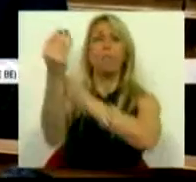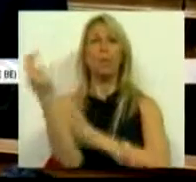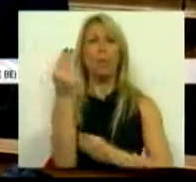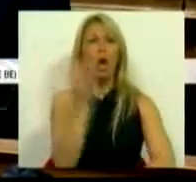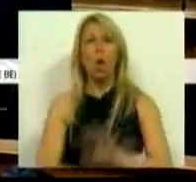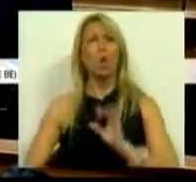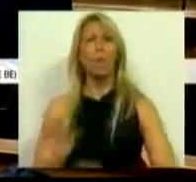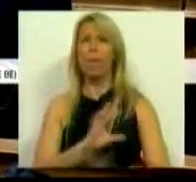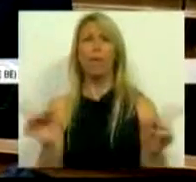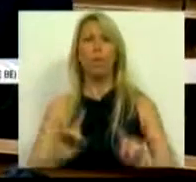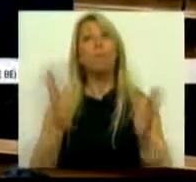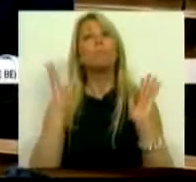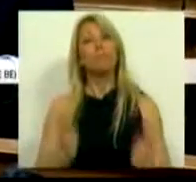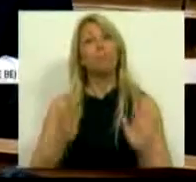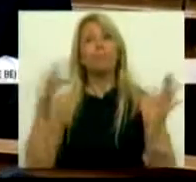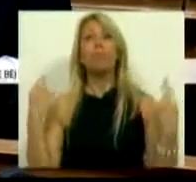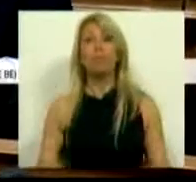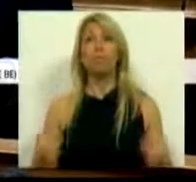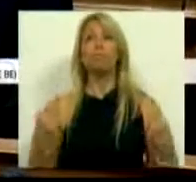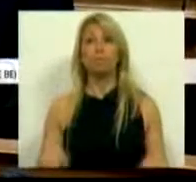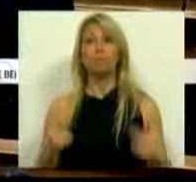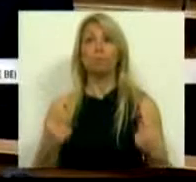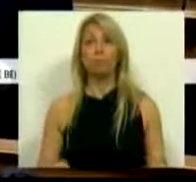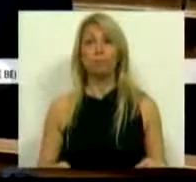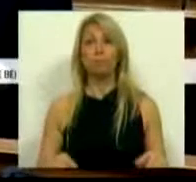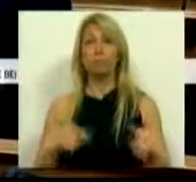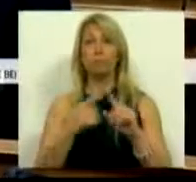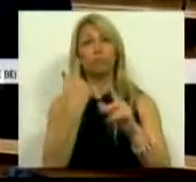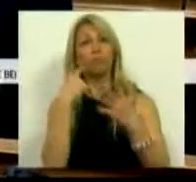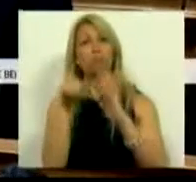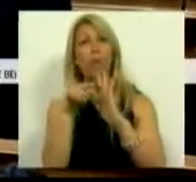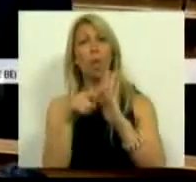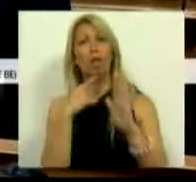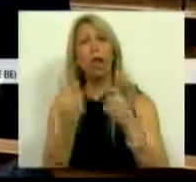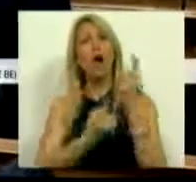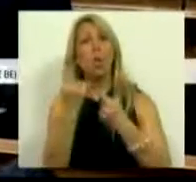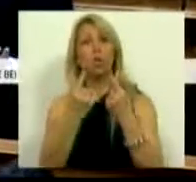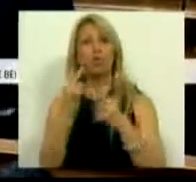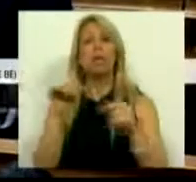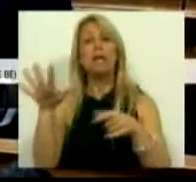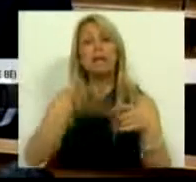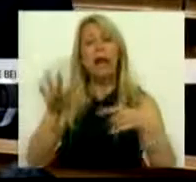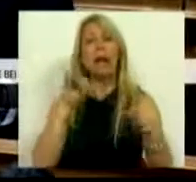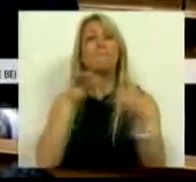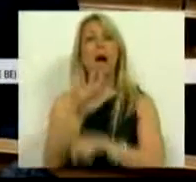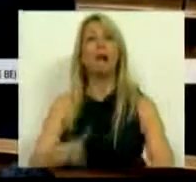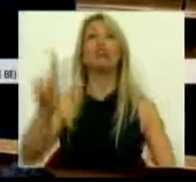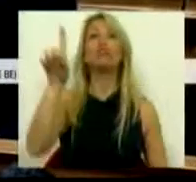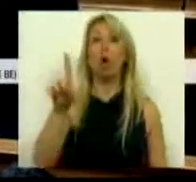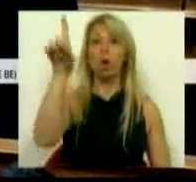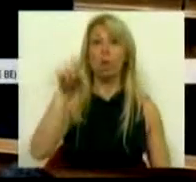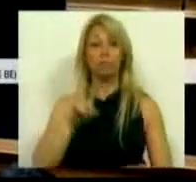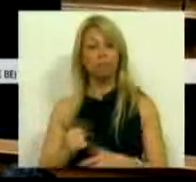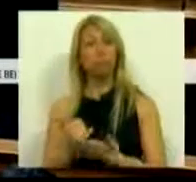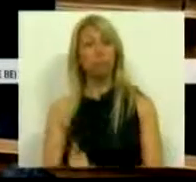já existem derogações para alguns nas zonas do Mar do Norte. Este contributo foi só um